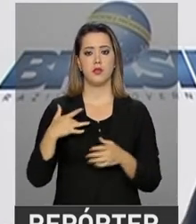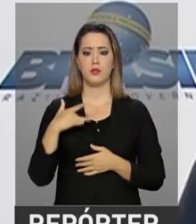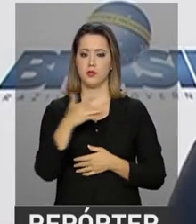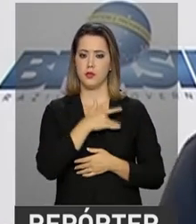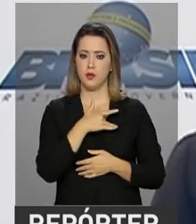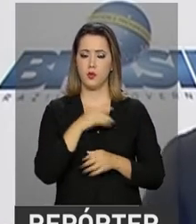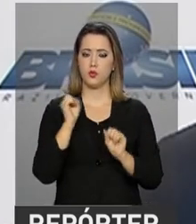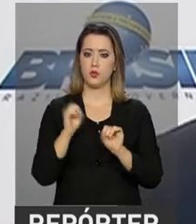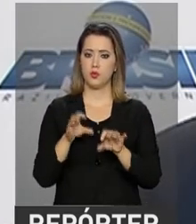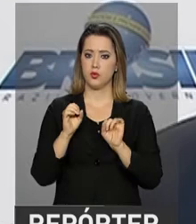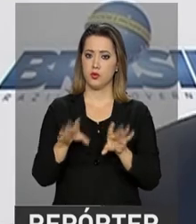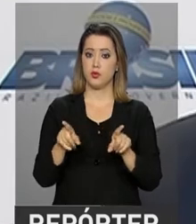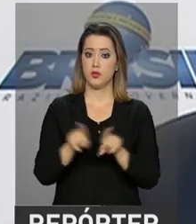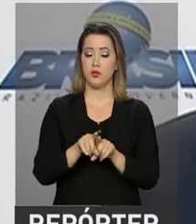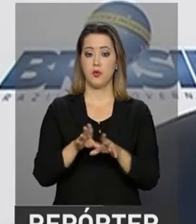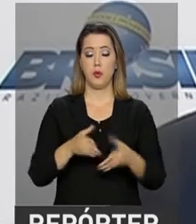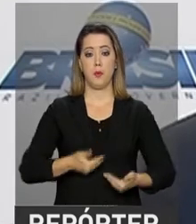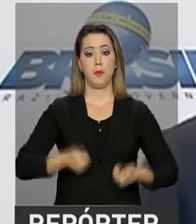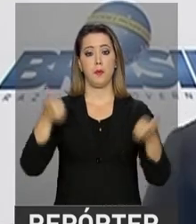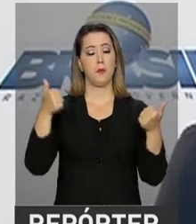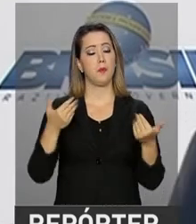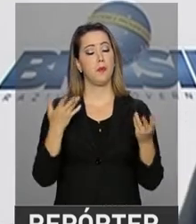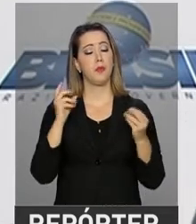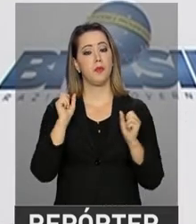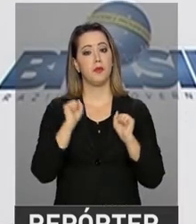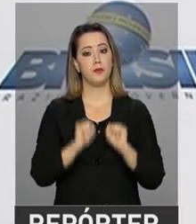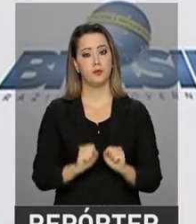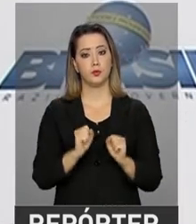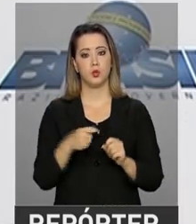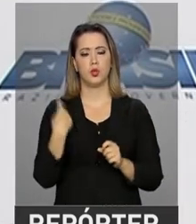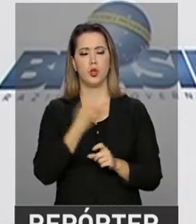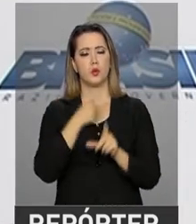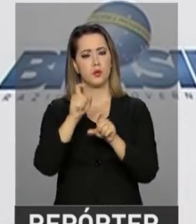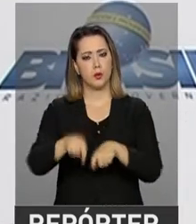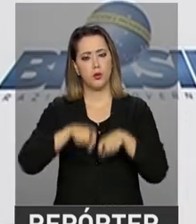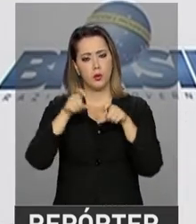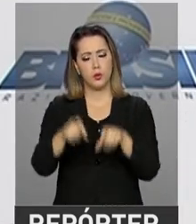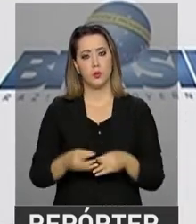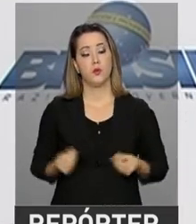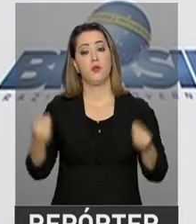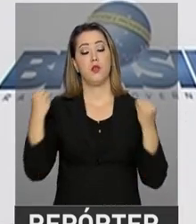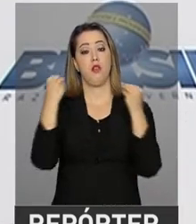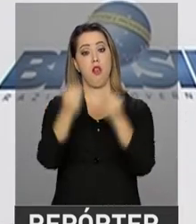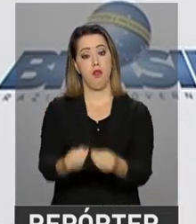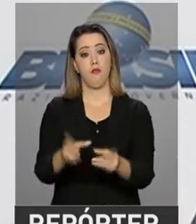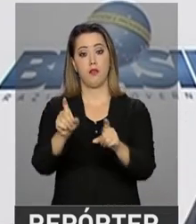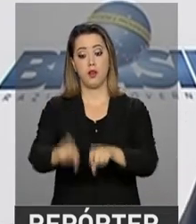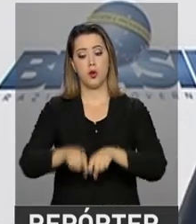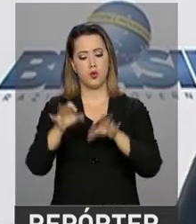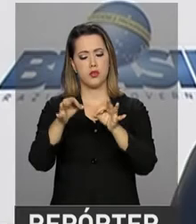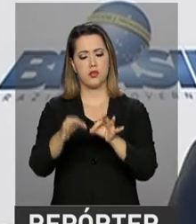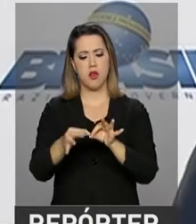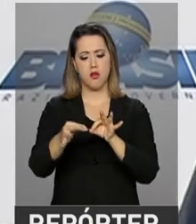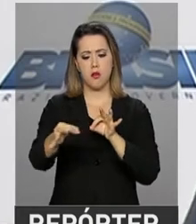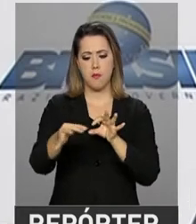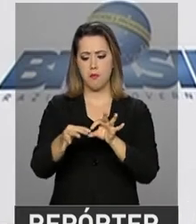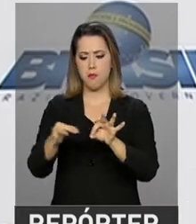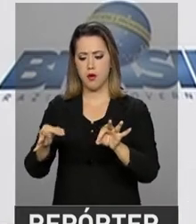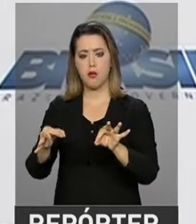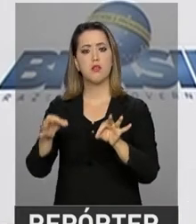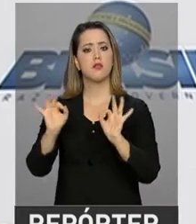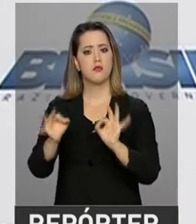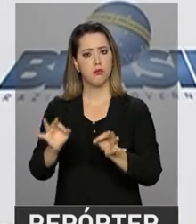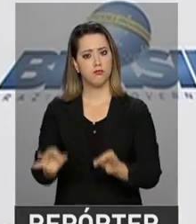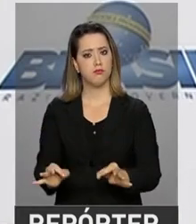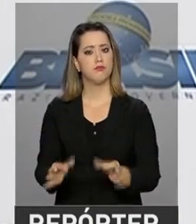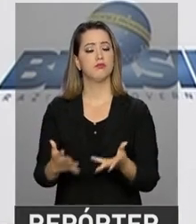seja na educação, vai melhorar as condições na nossa agricultura, levando a agricultura de precisão aos pontos mais distantes do país.